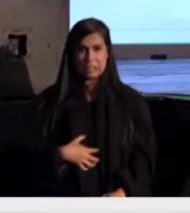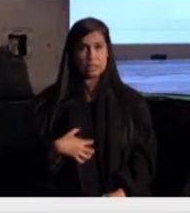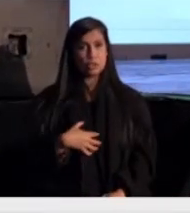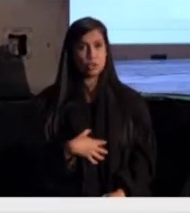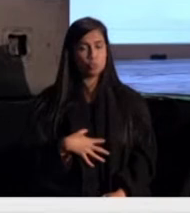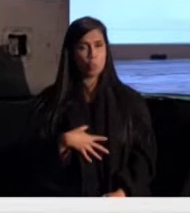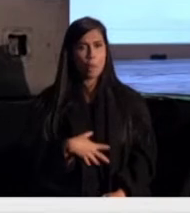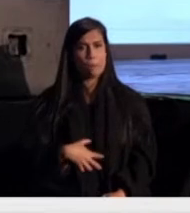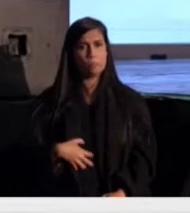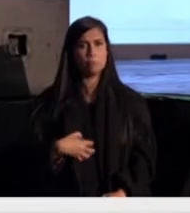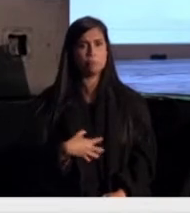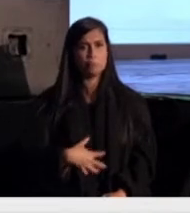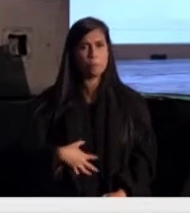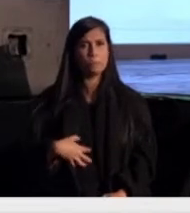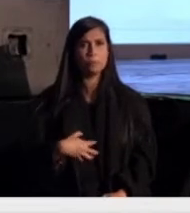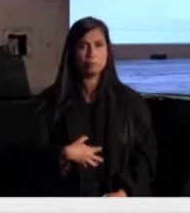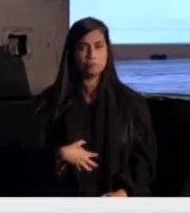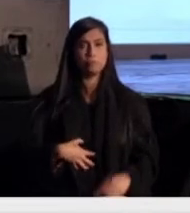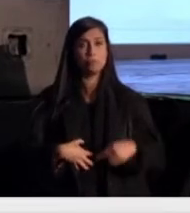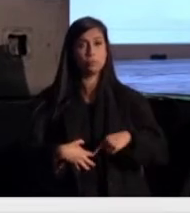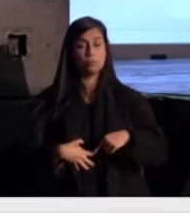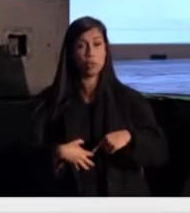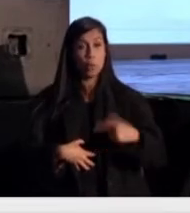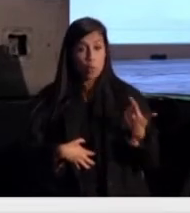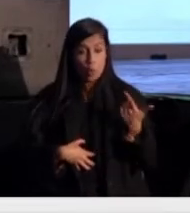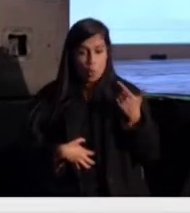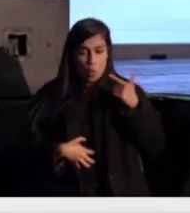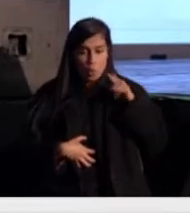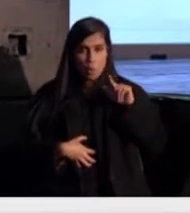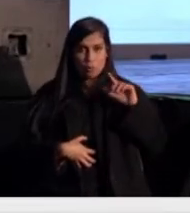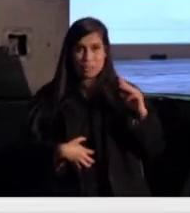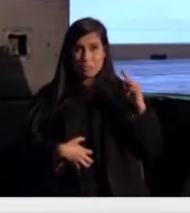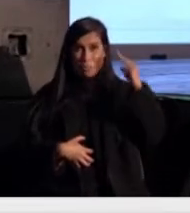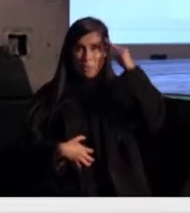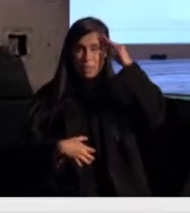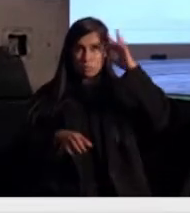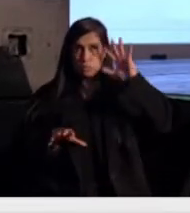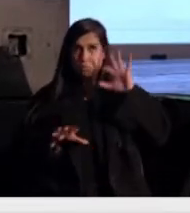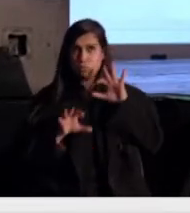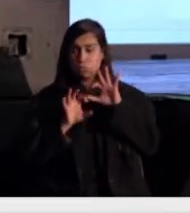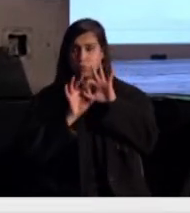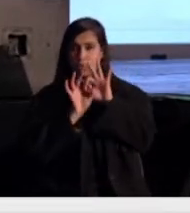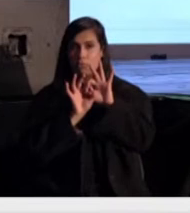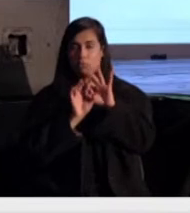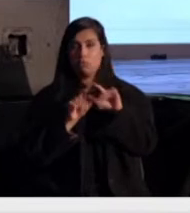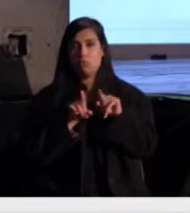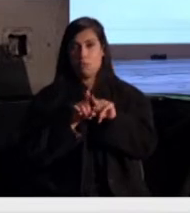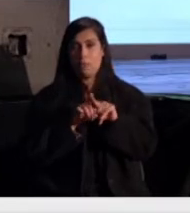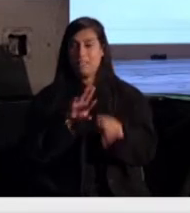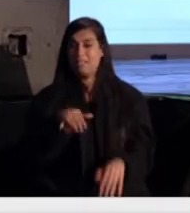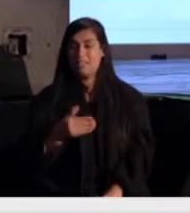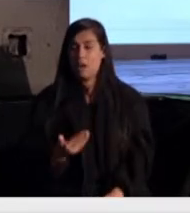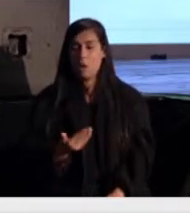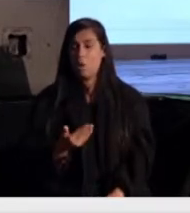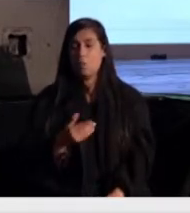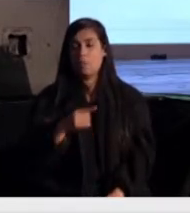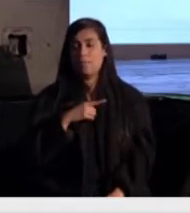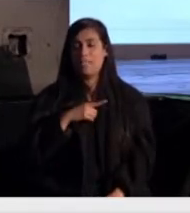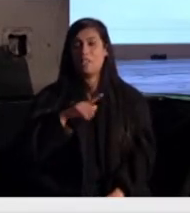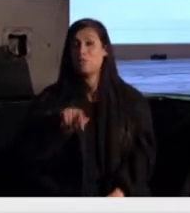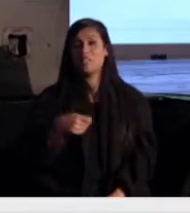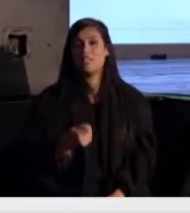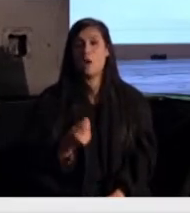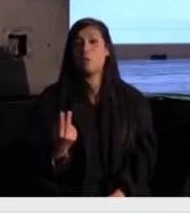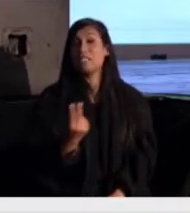muitas redes sinápticas, muitas sinapses. E o nosso, os neurônios podem se regenerar. A neurociência